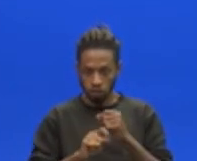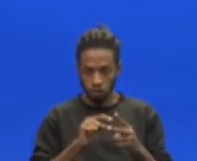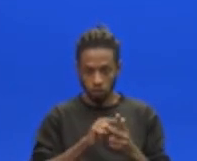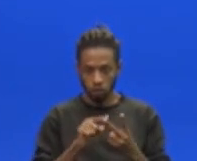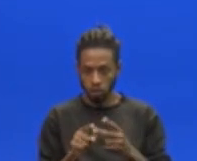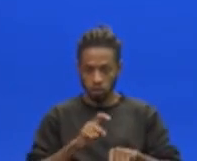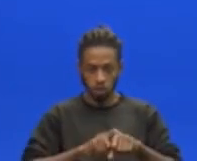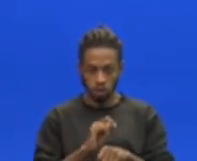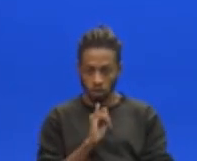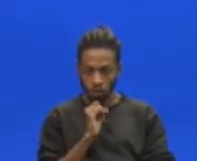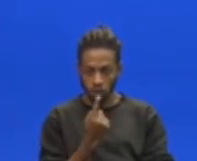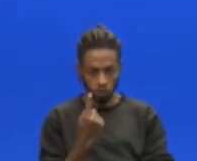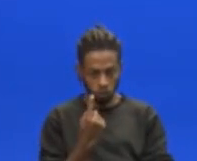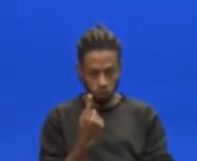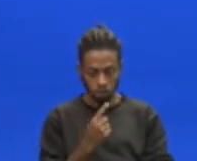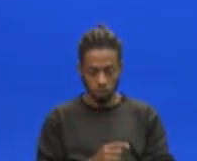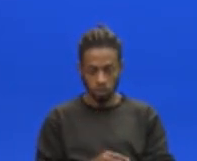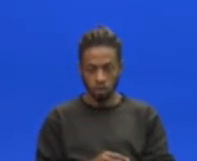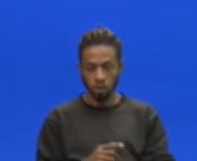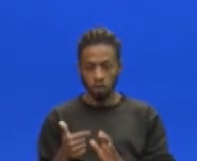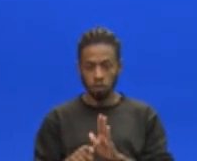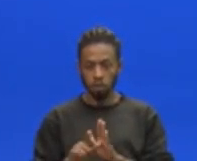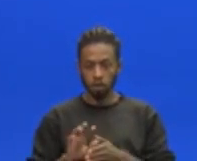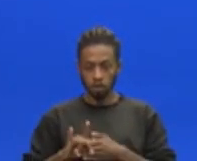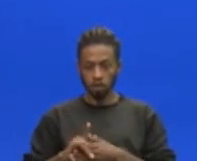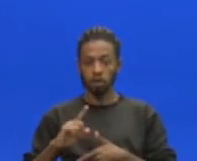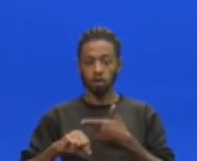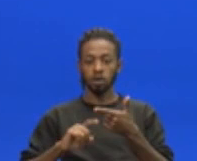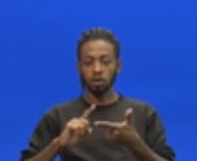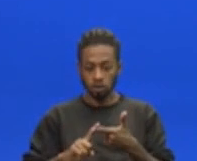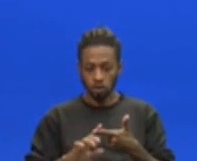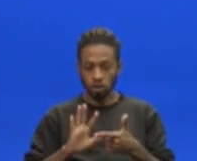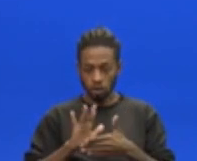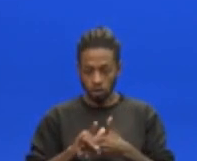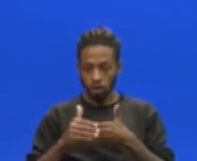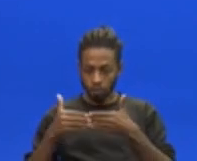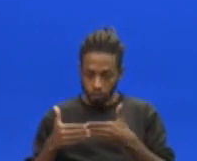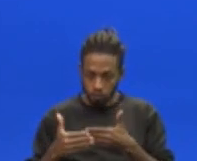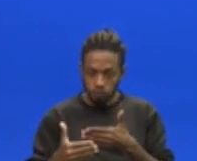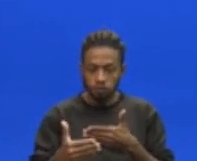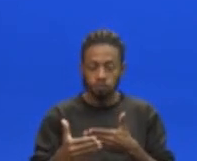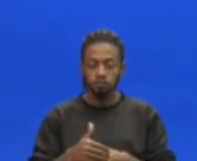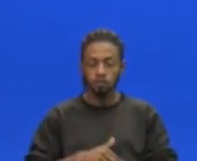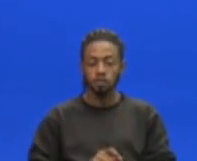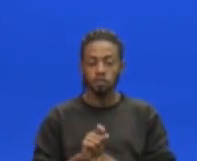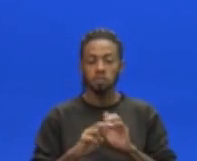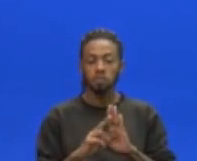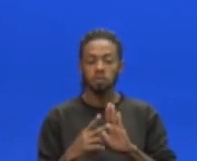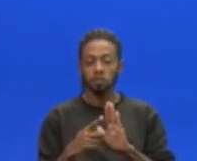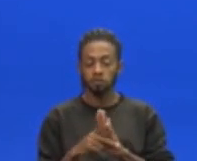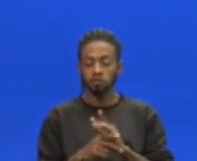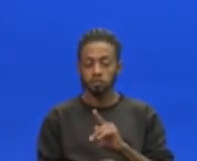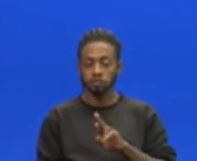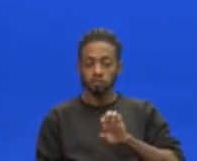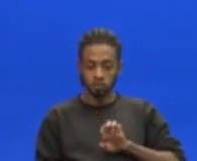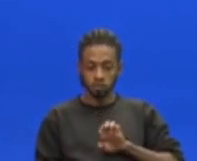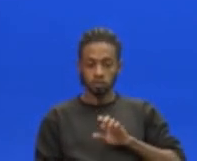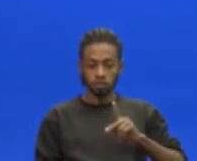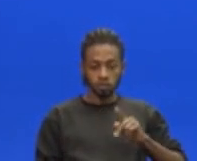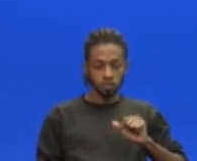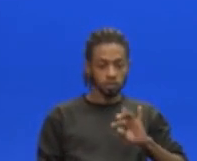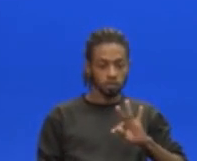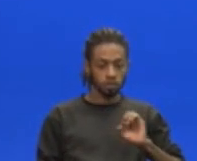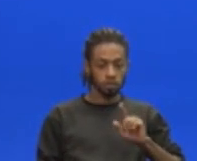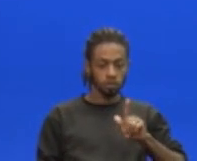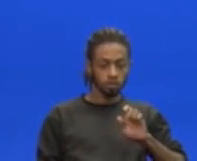períodos. Um período pré-patogênico e um período patogênico. O que significa isso? No período